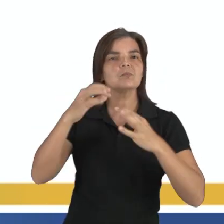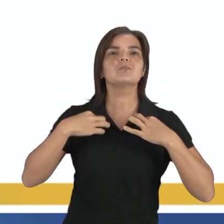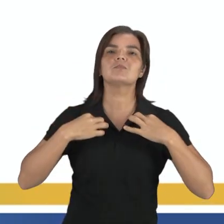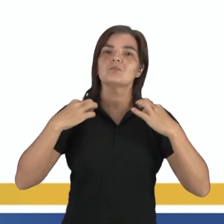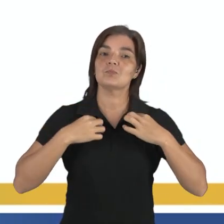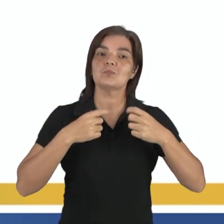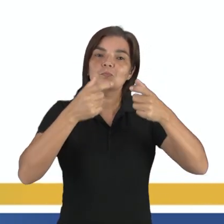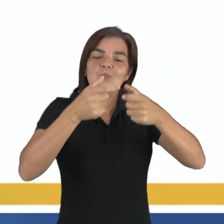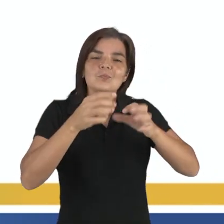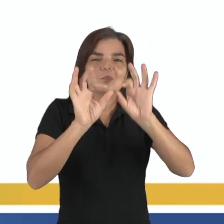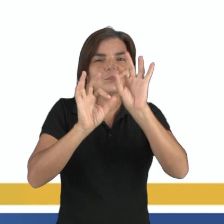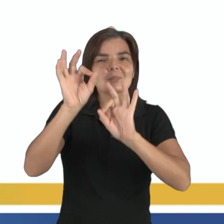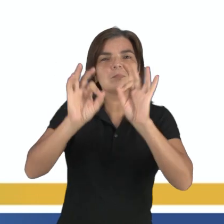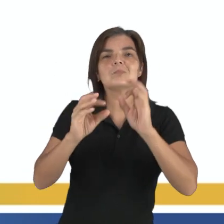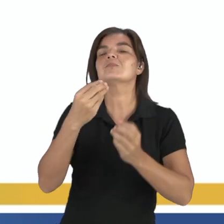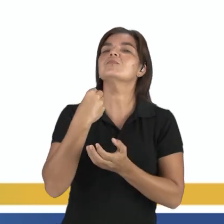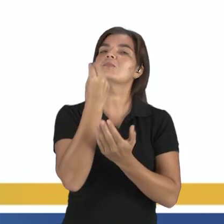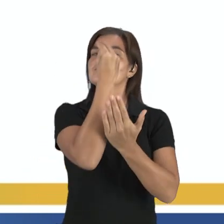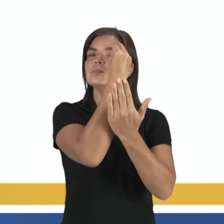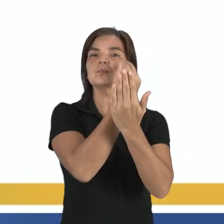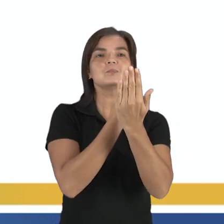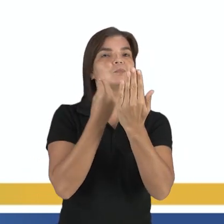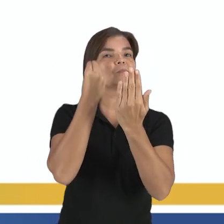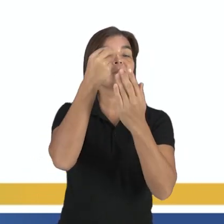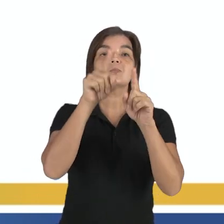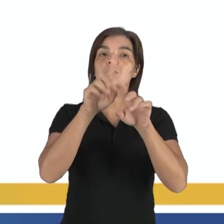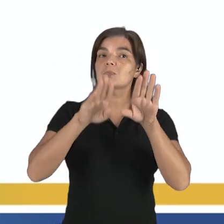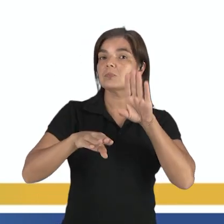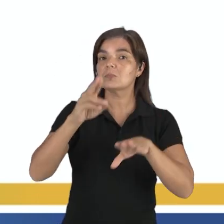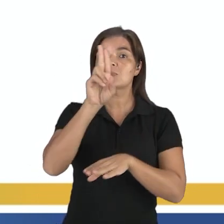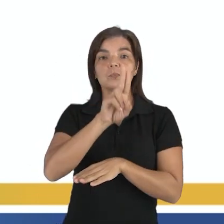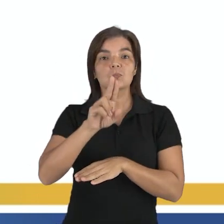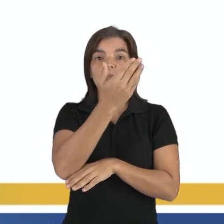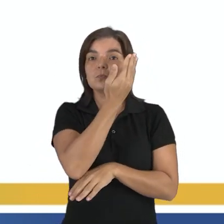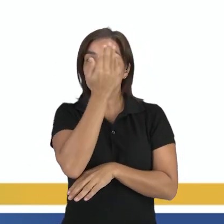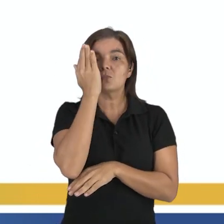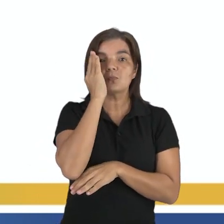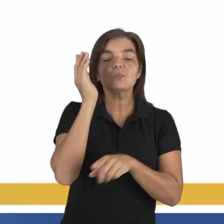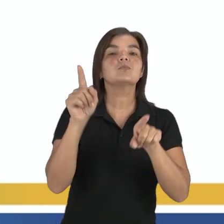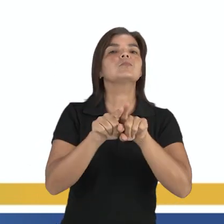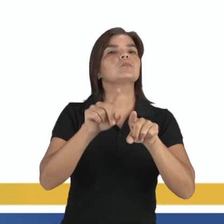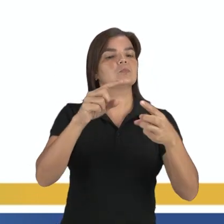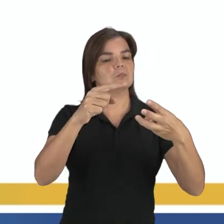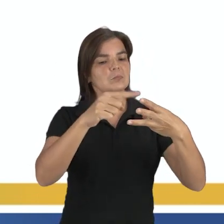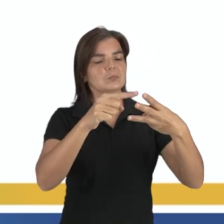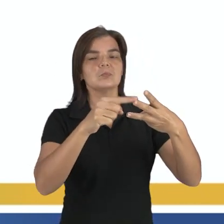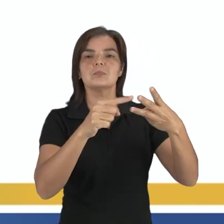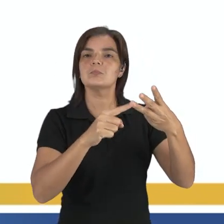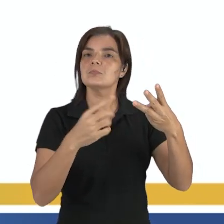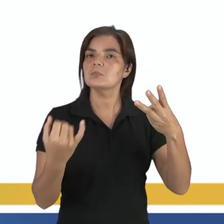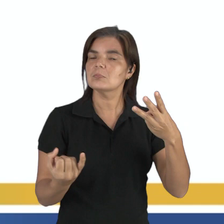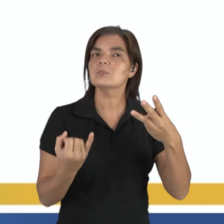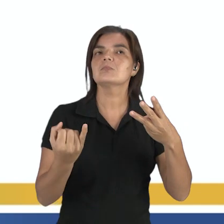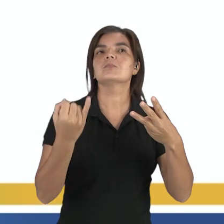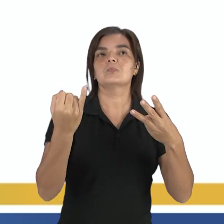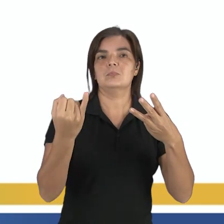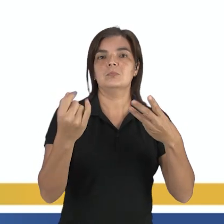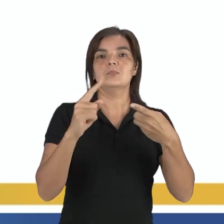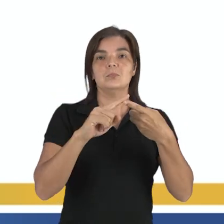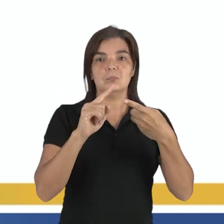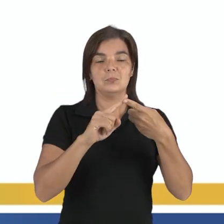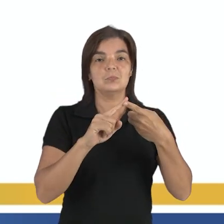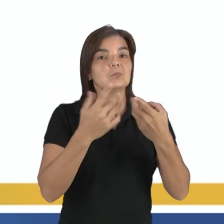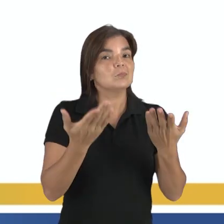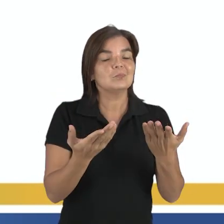tem um cenário, tem a maquiagem, às vezes uso de máscaras, mas tem três elementos que são